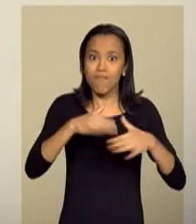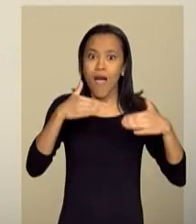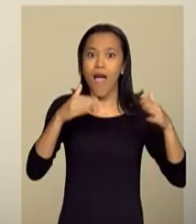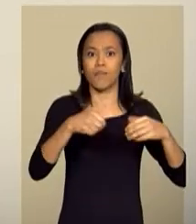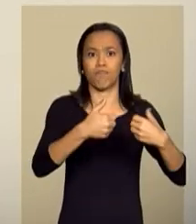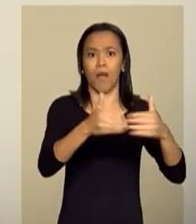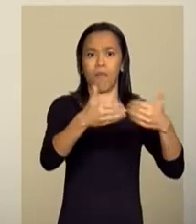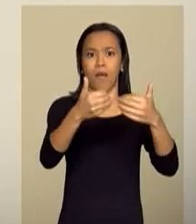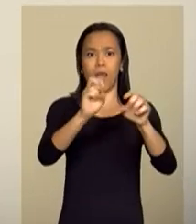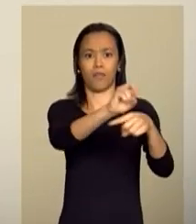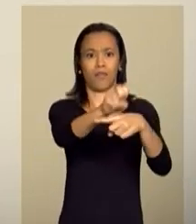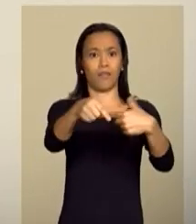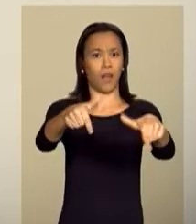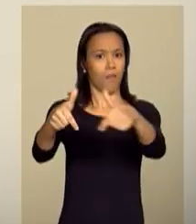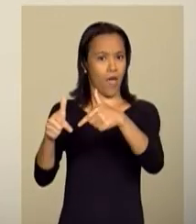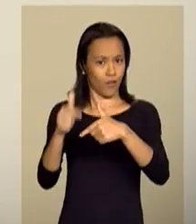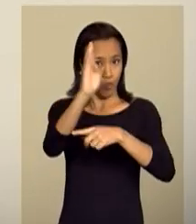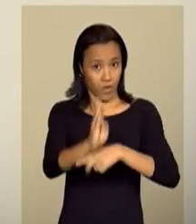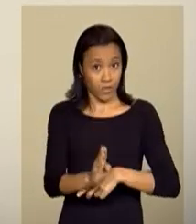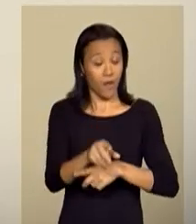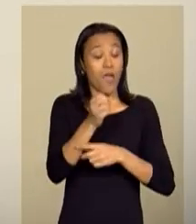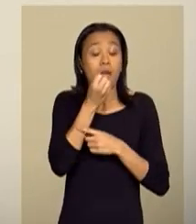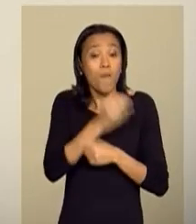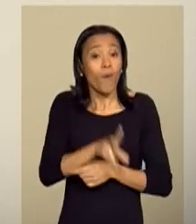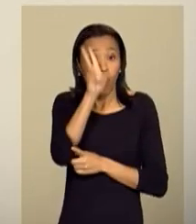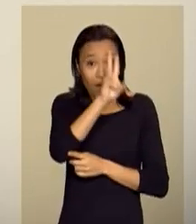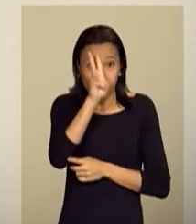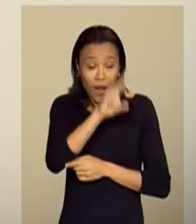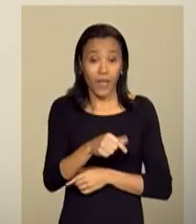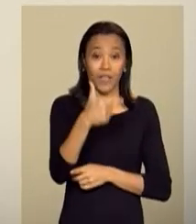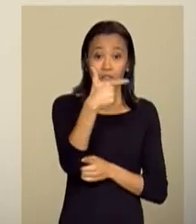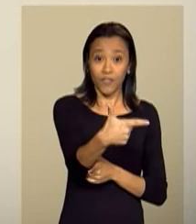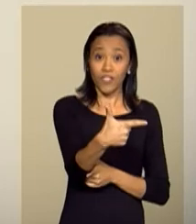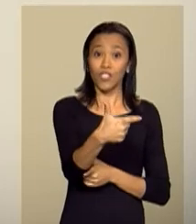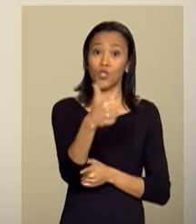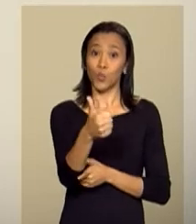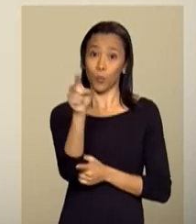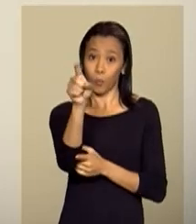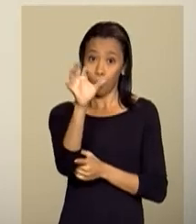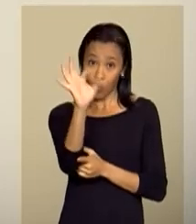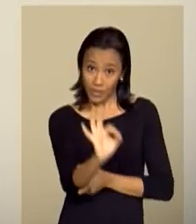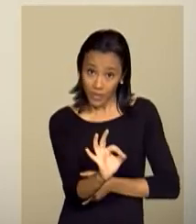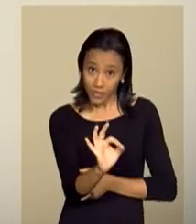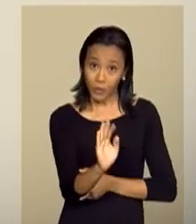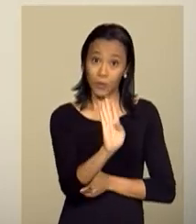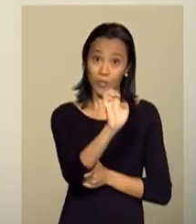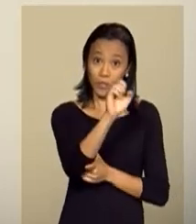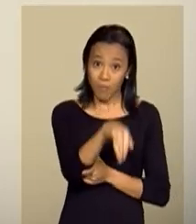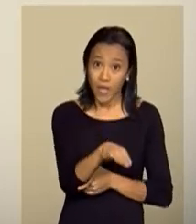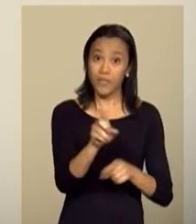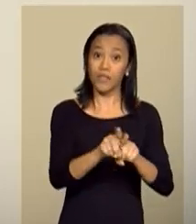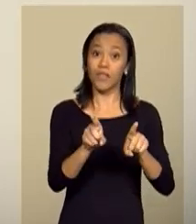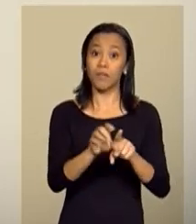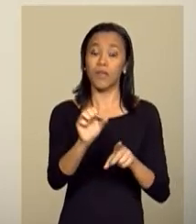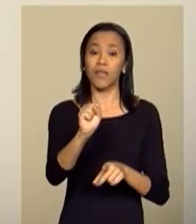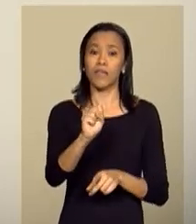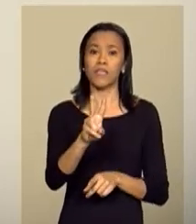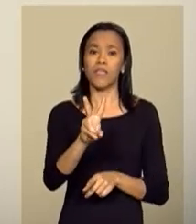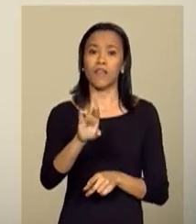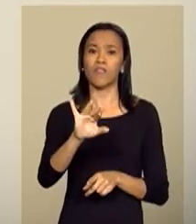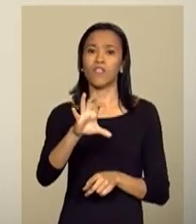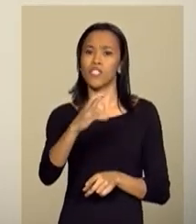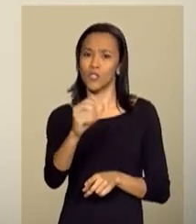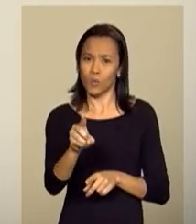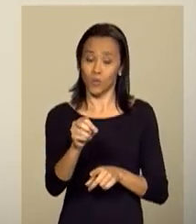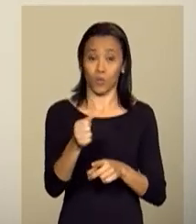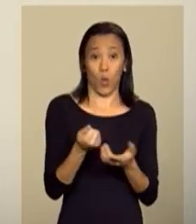empregos no Brasil é bom lembrar Luciano que 21% dos bens e serviços adquiridos